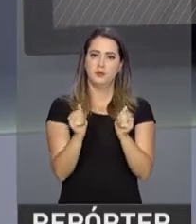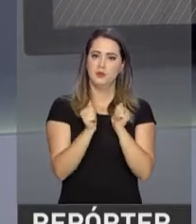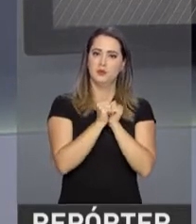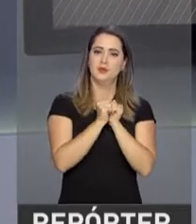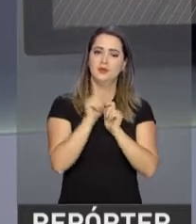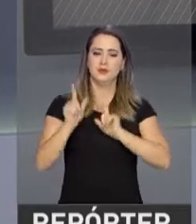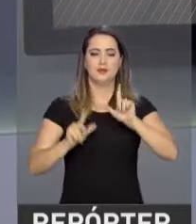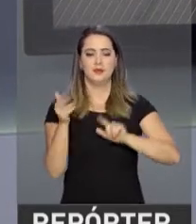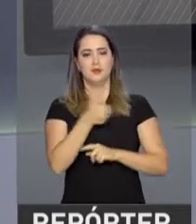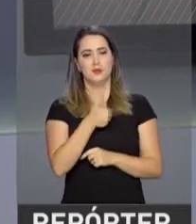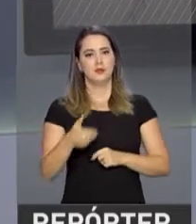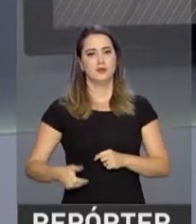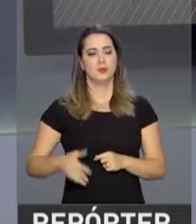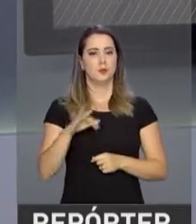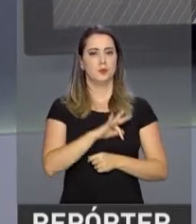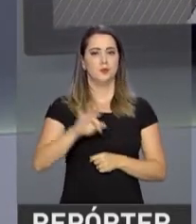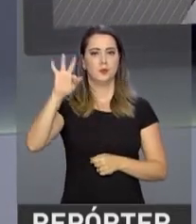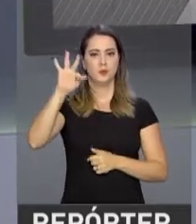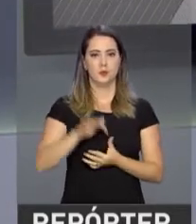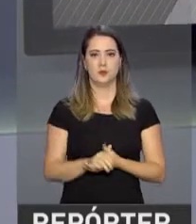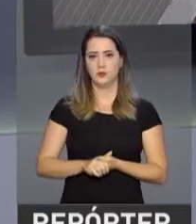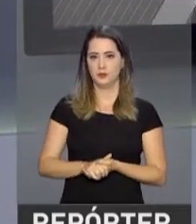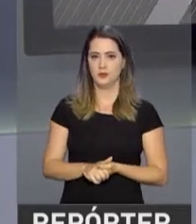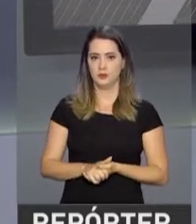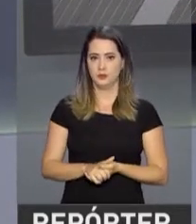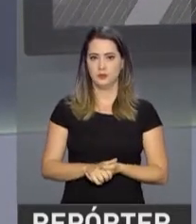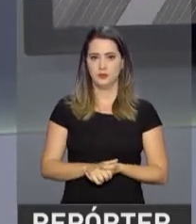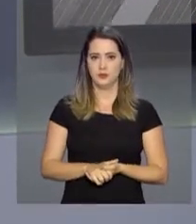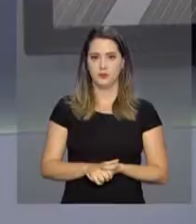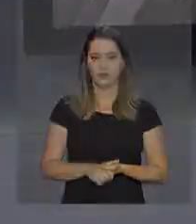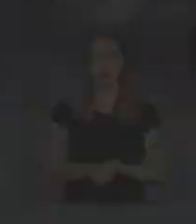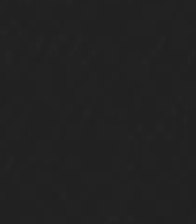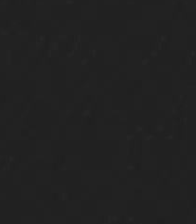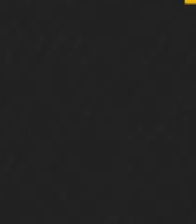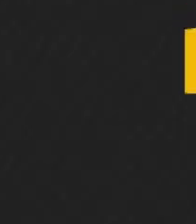continue com a gente aqui na nbr a tv do governo federal